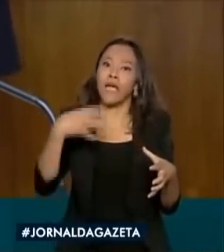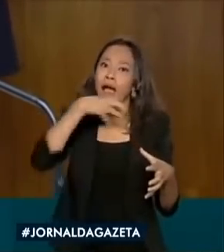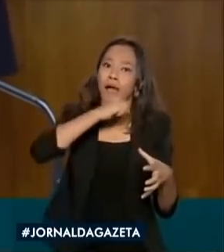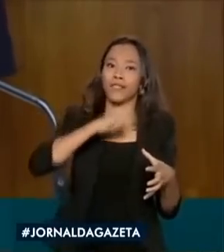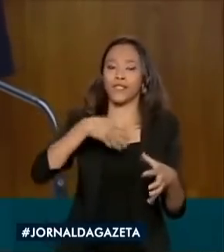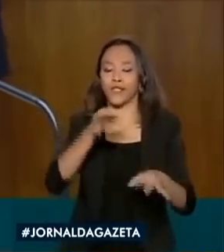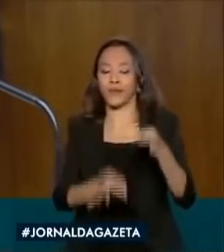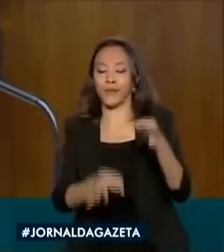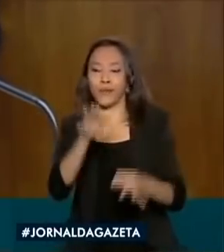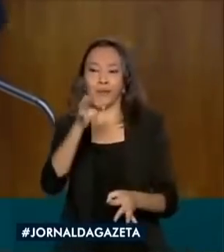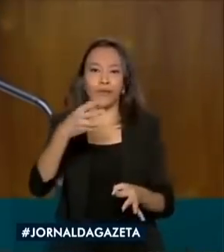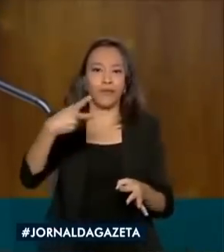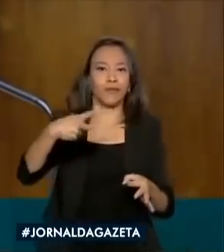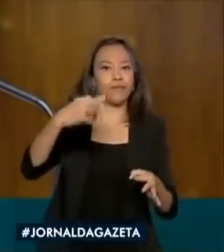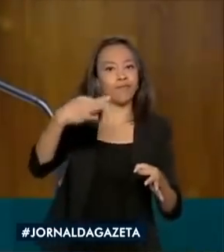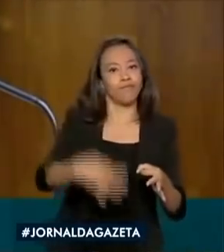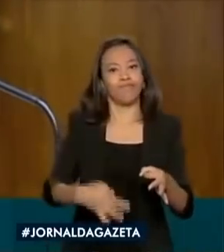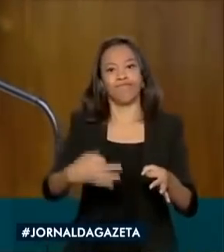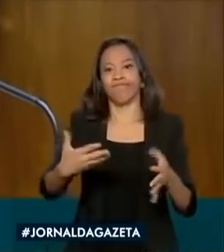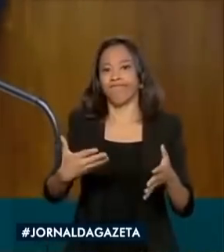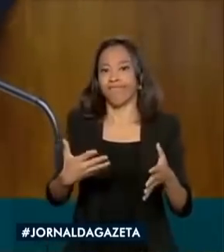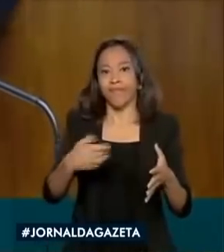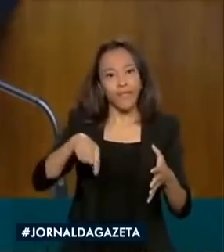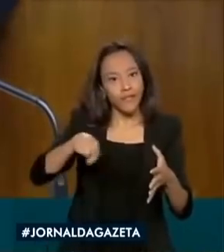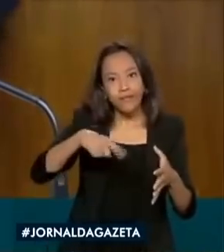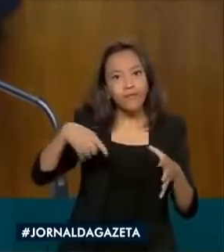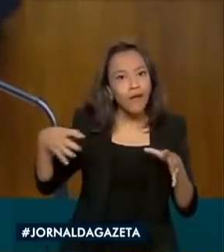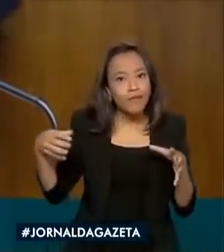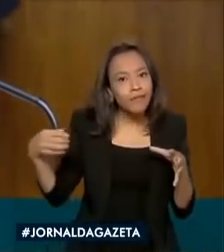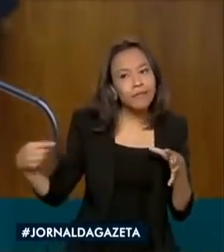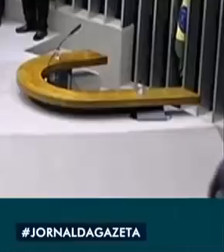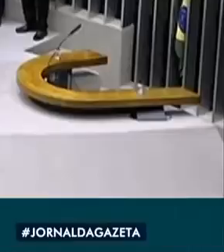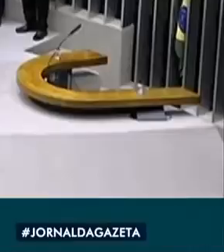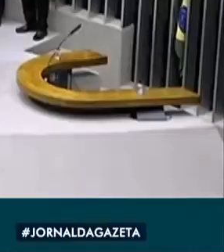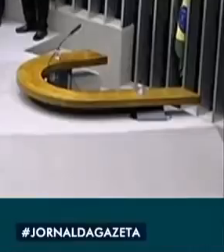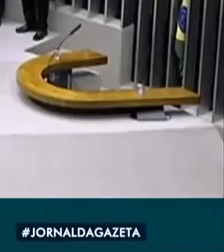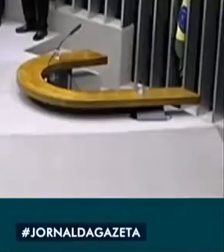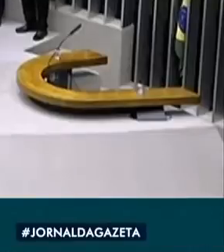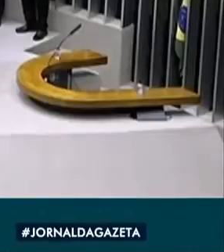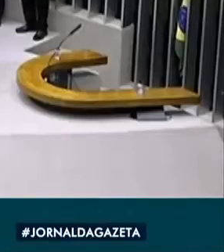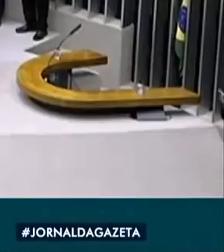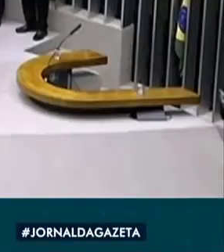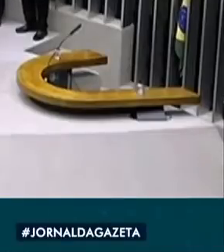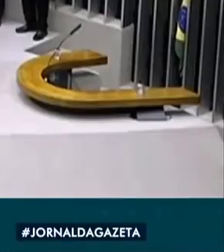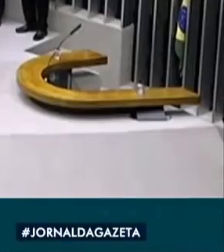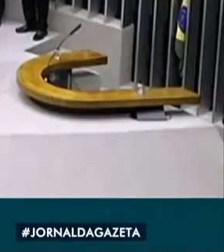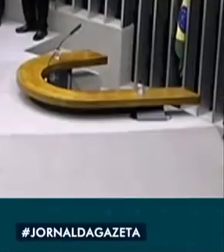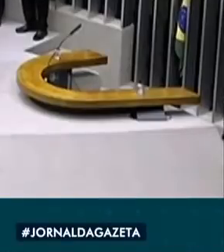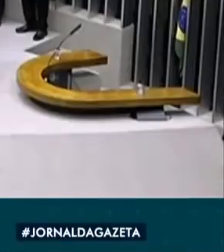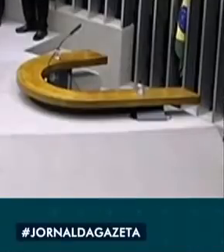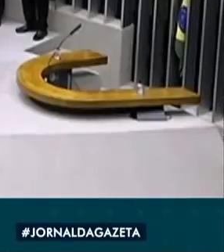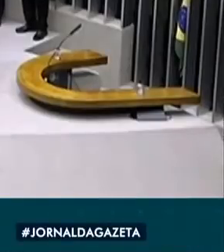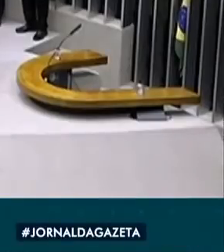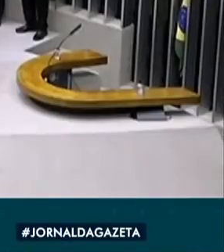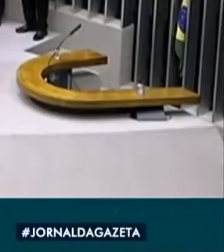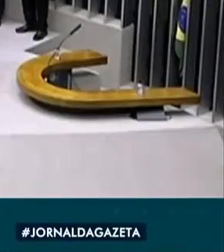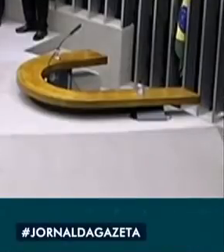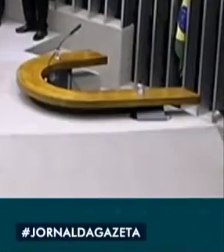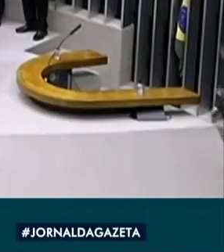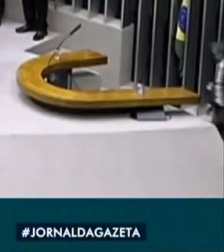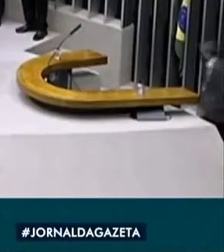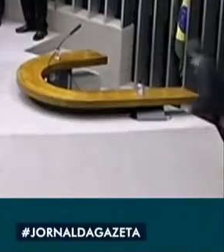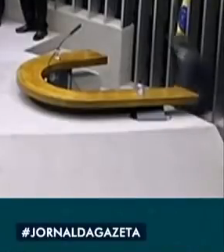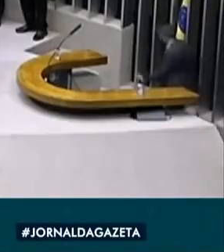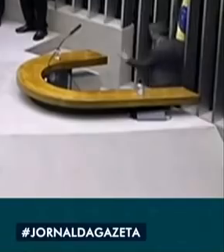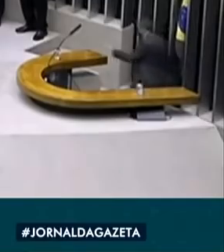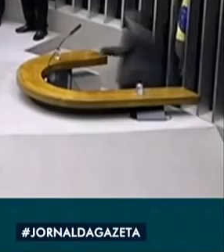fazer parte aqueles que não se encontram dentro de seu cercadinho mental. Apesar de ser obrigatória a comprovação de pelo menos